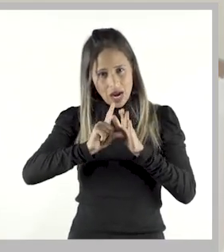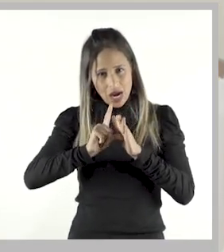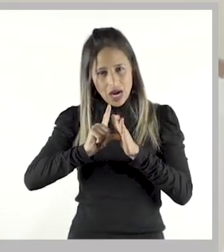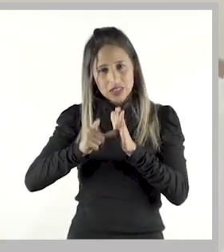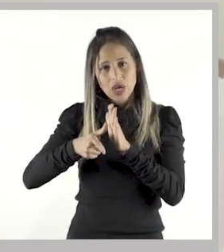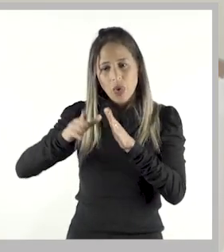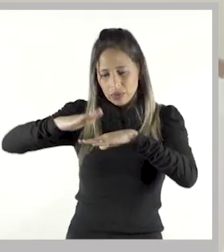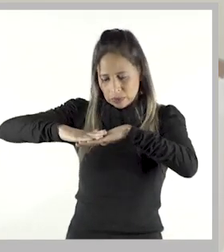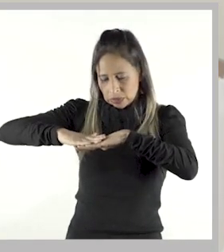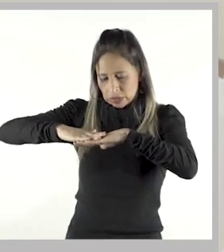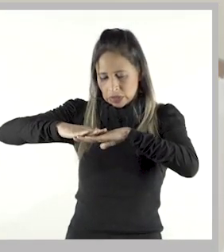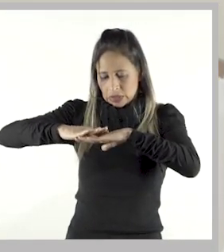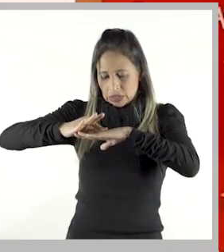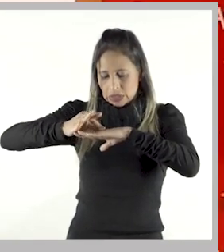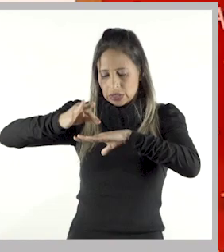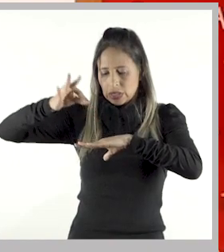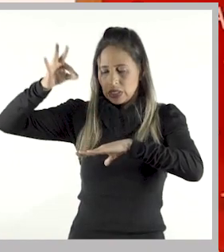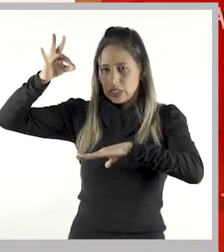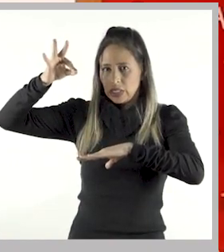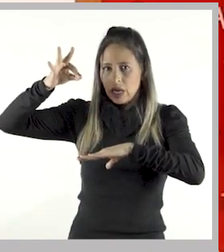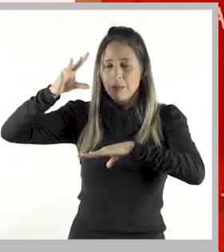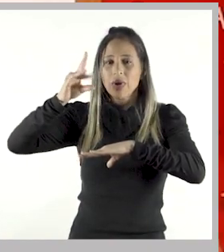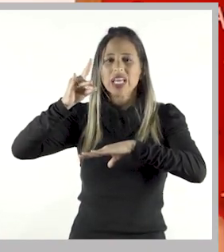e tiro um pouco da cola.